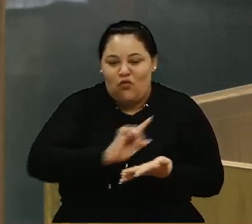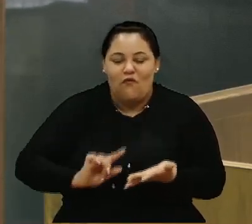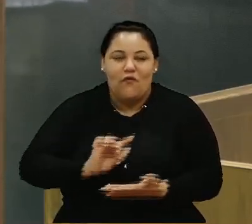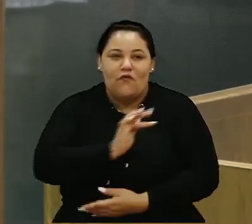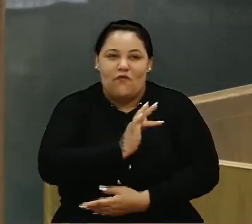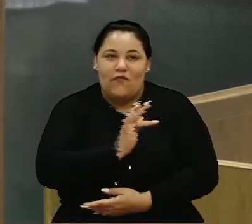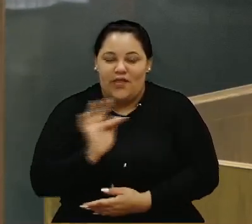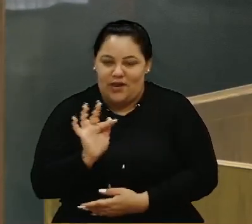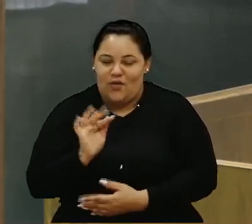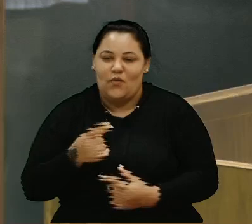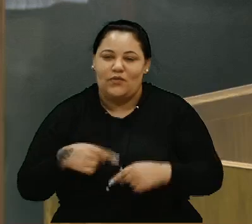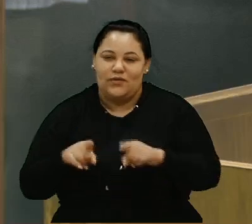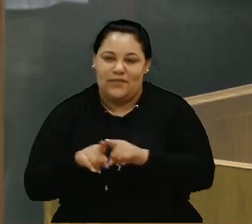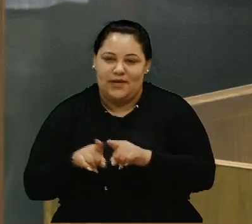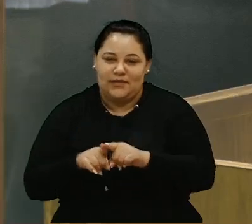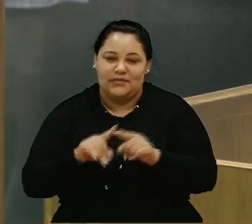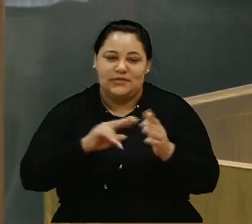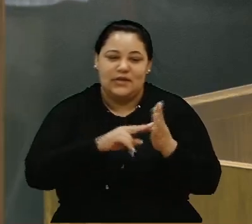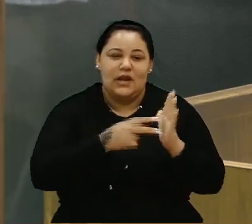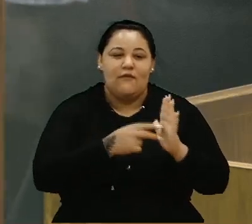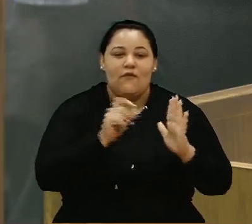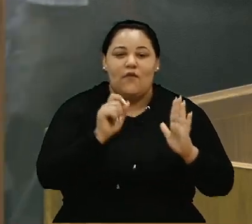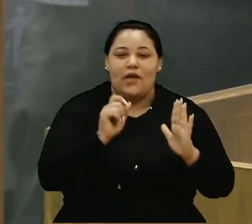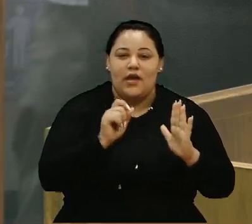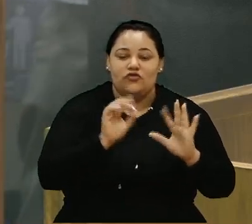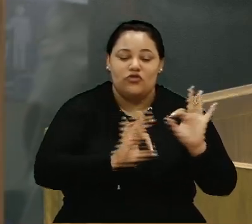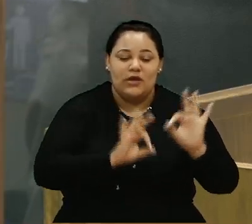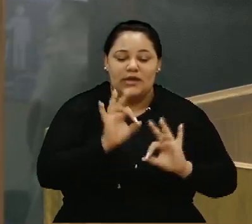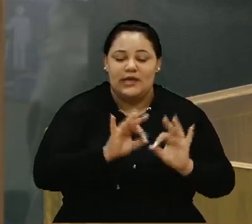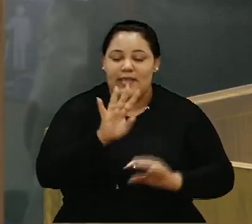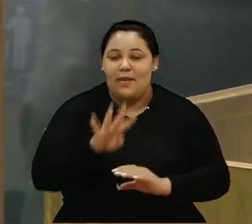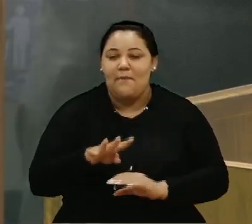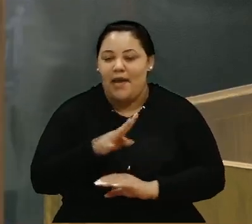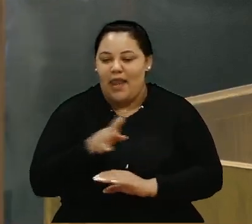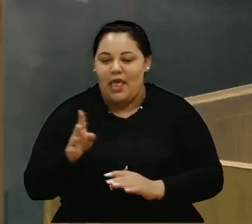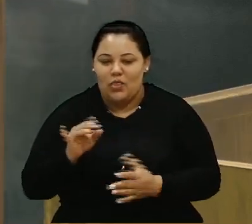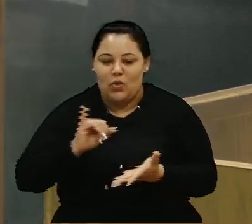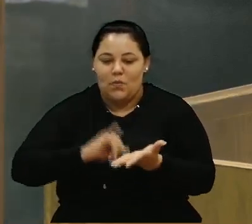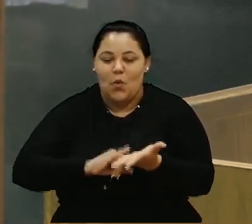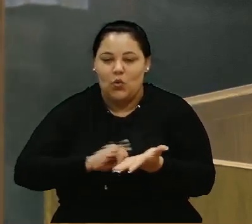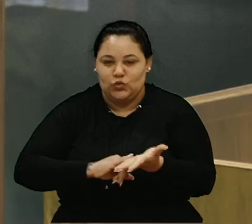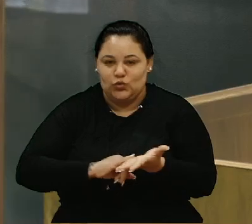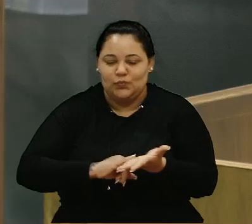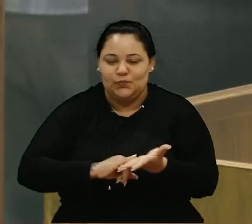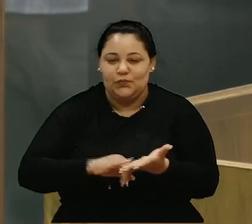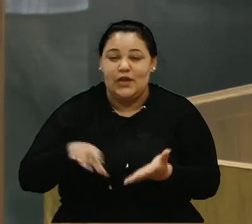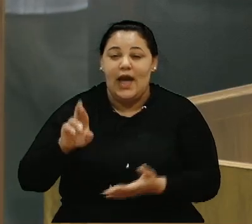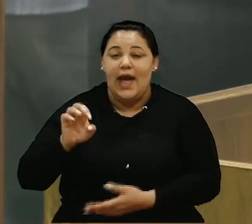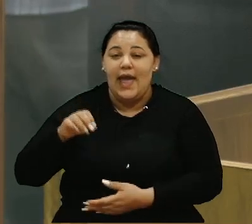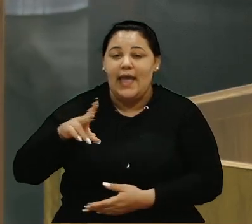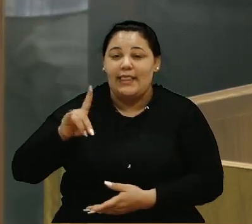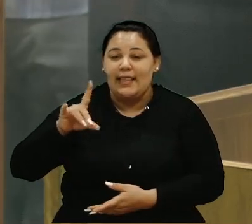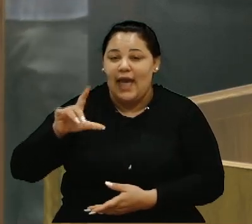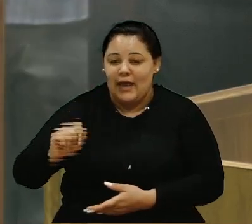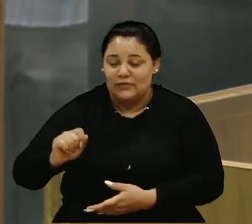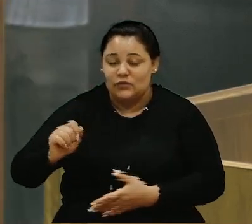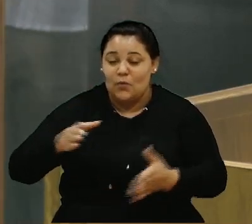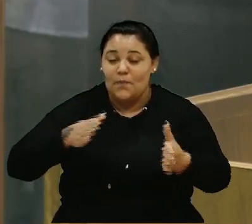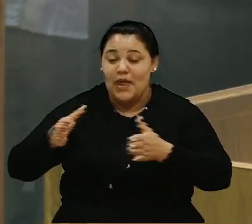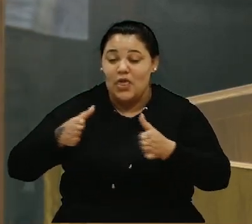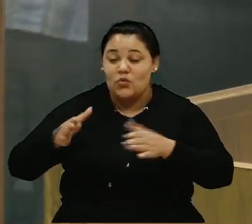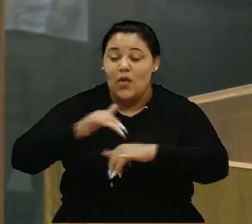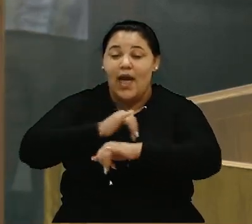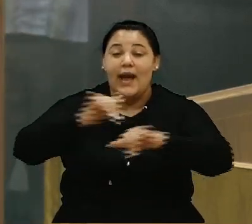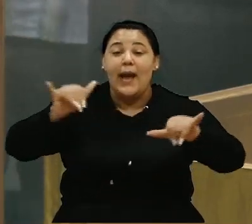federal no sentido de corrigir a tabela do imposto de renda. Durante a campanha, a